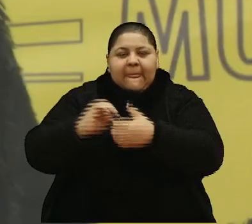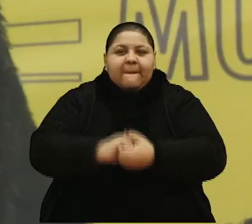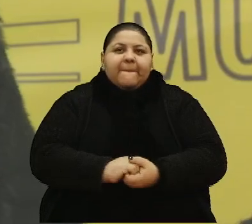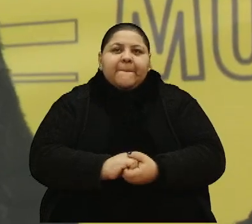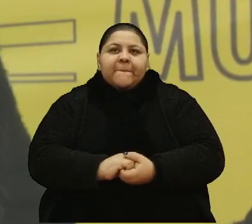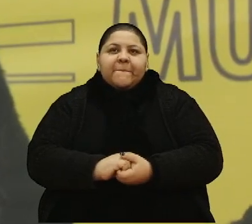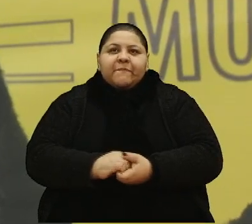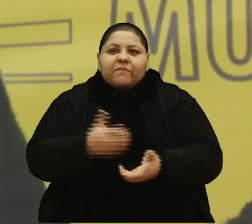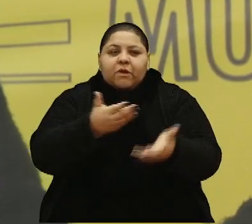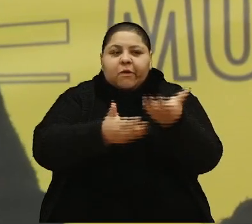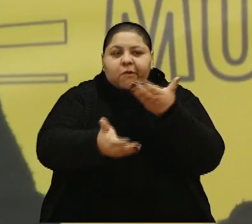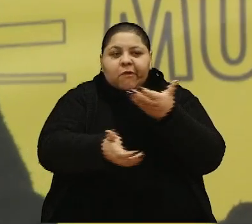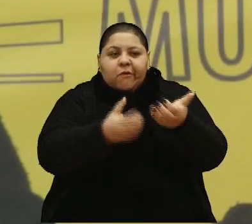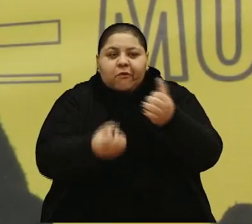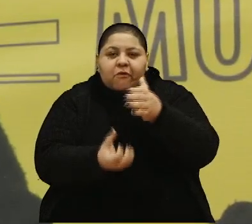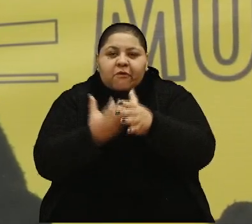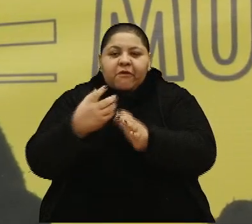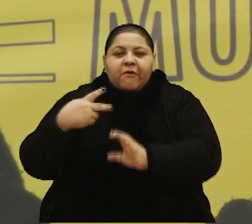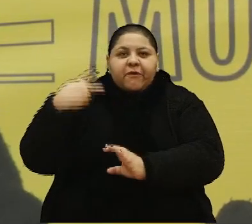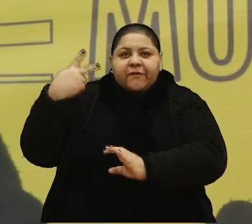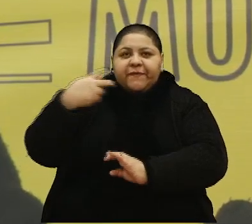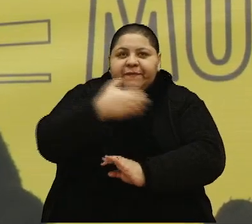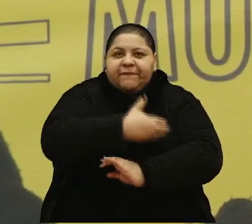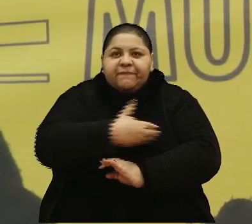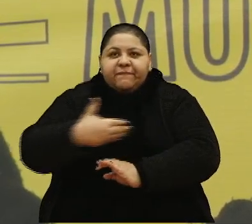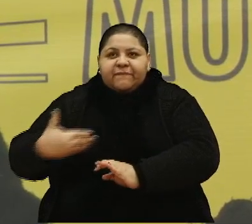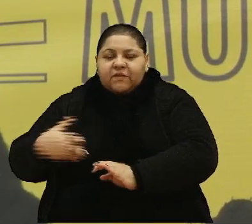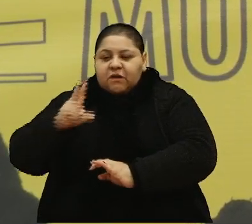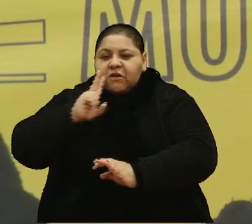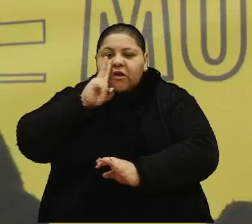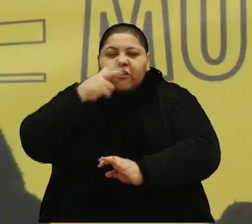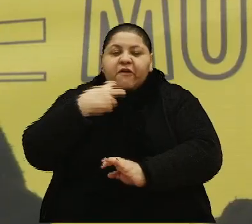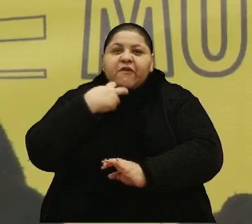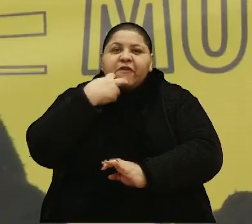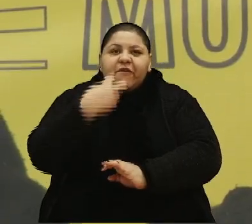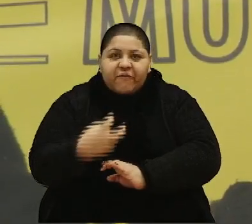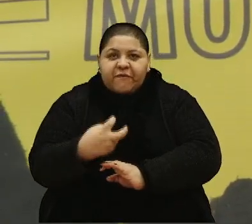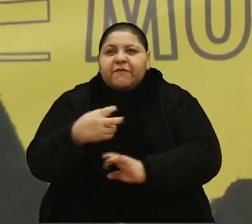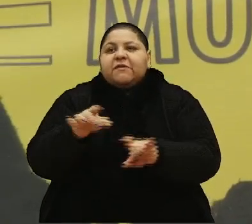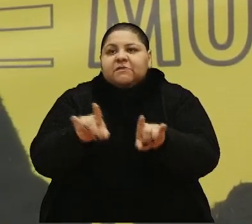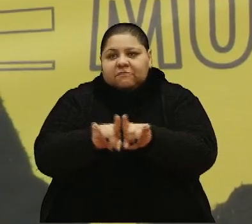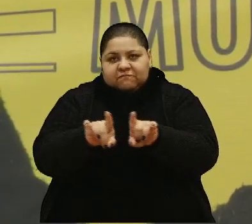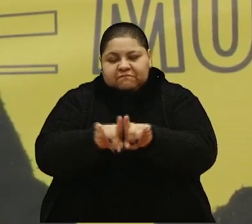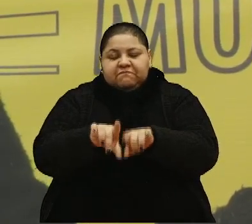poder articular, criar políticas públicas, né? Dar força e voz para eles também.